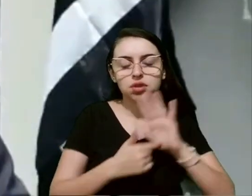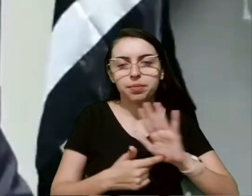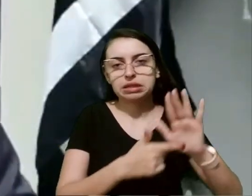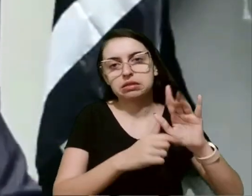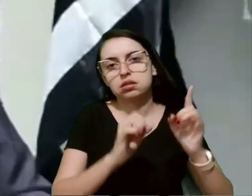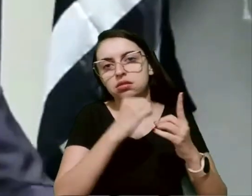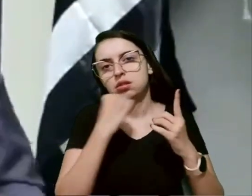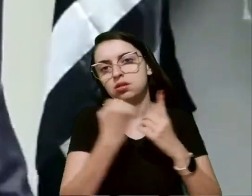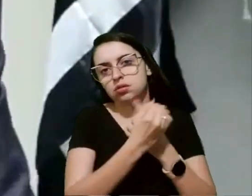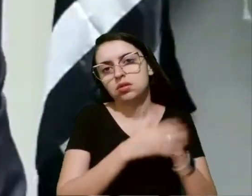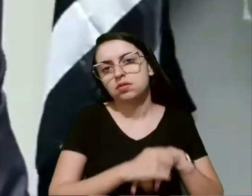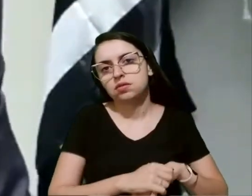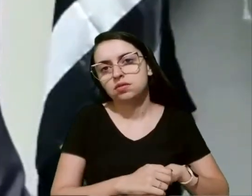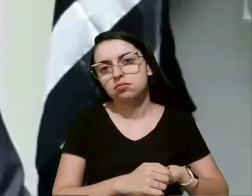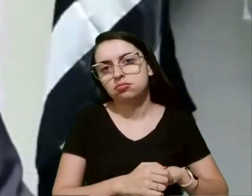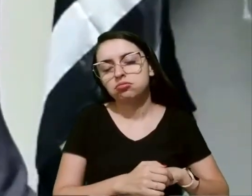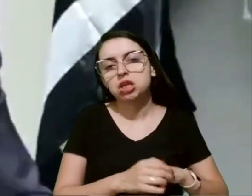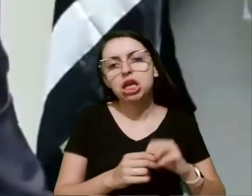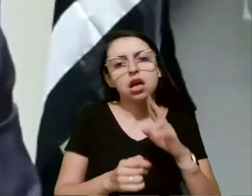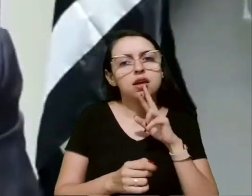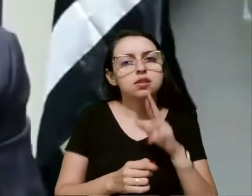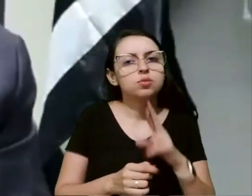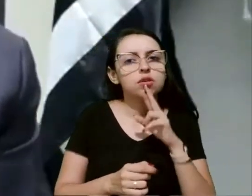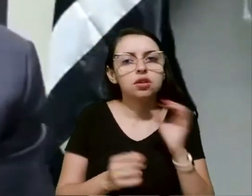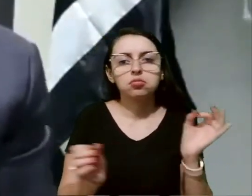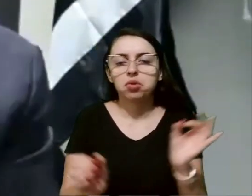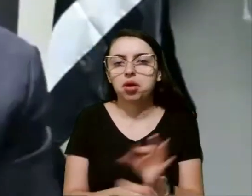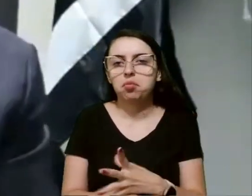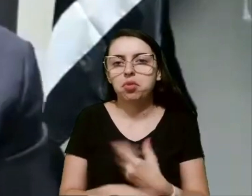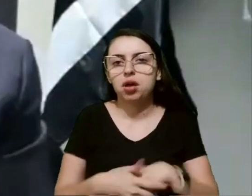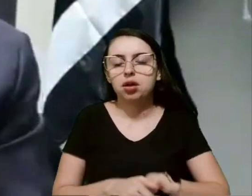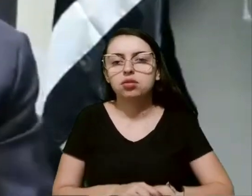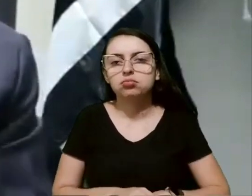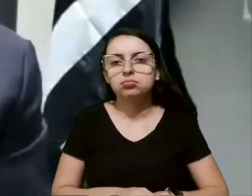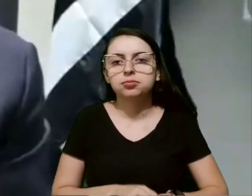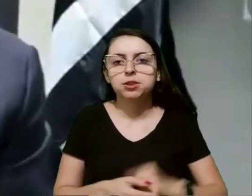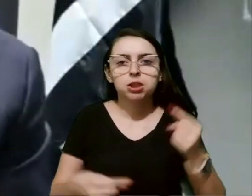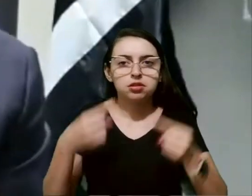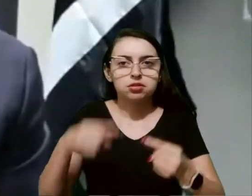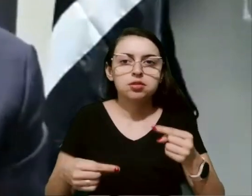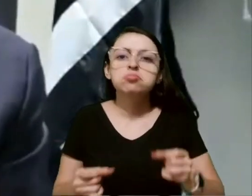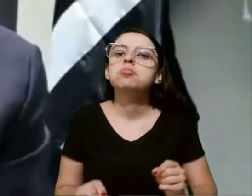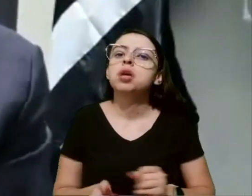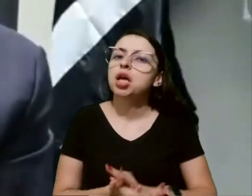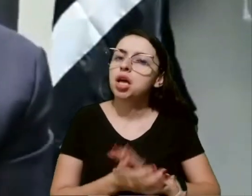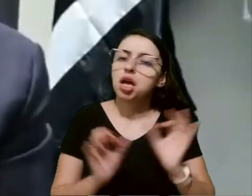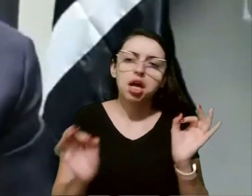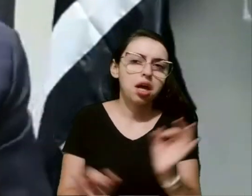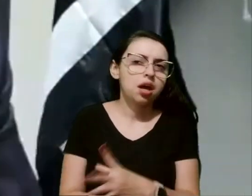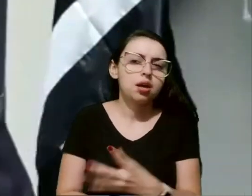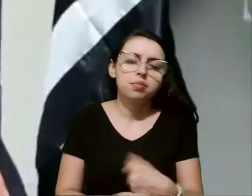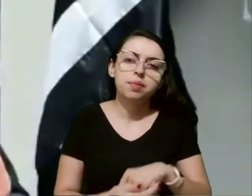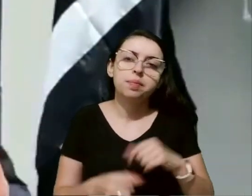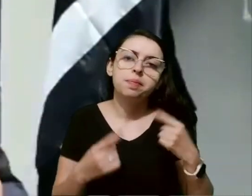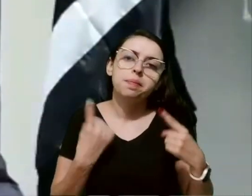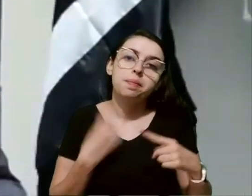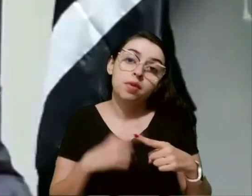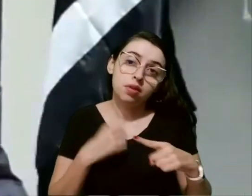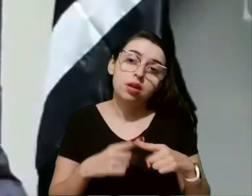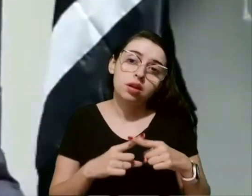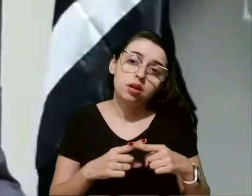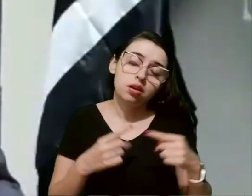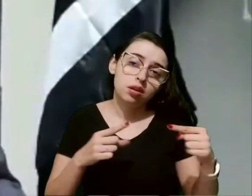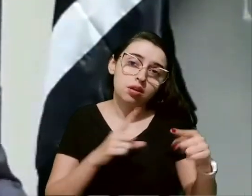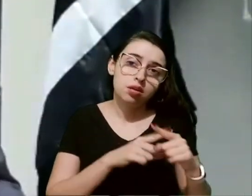sociedade, eles vão sendo resolvidos. E a esmagadora maioria dos conflitos, ela é espontaneamente resolvida. Ela é espontaneamente resolvida por quê? Porque